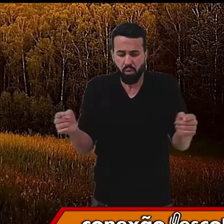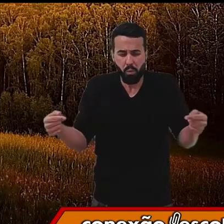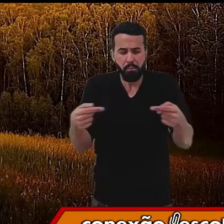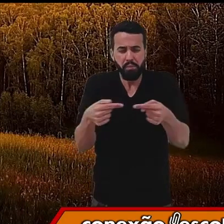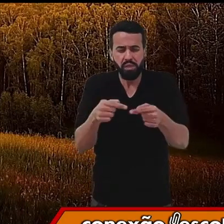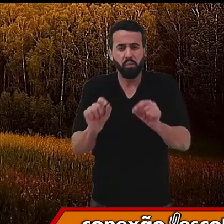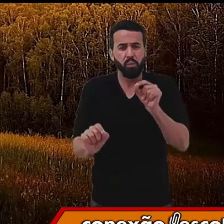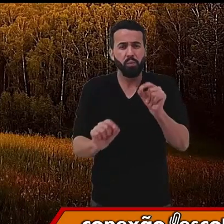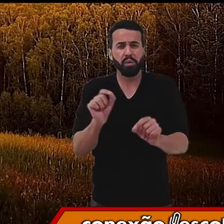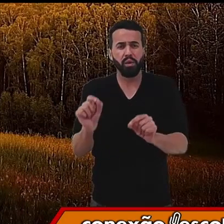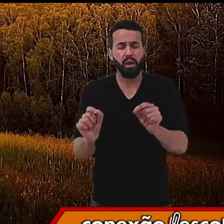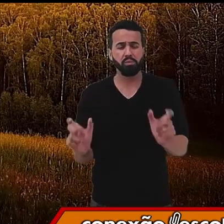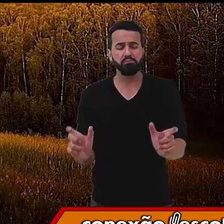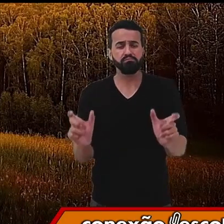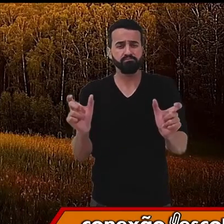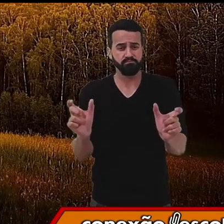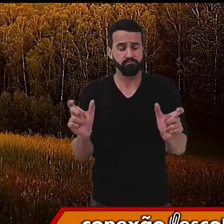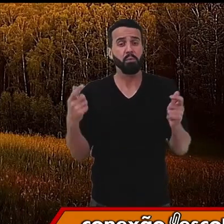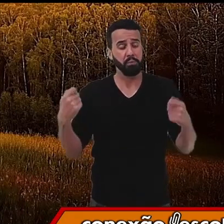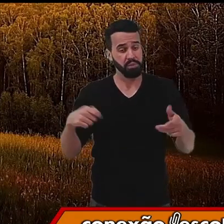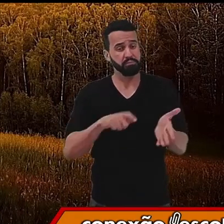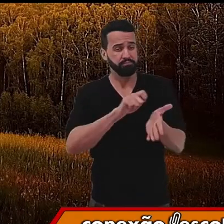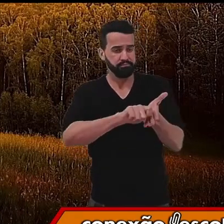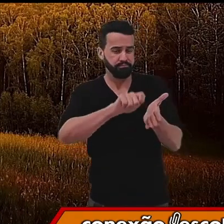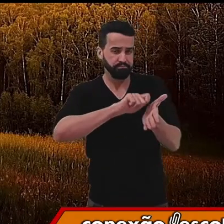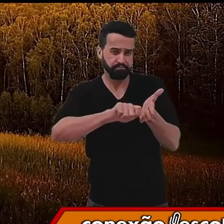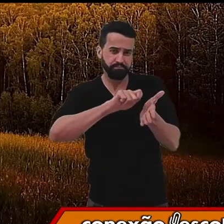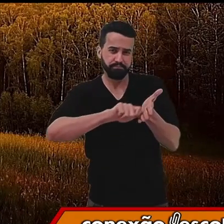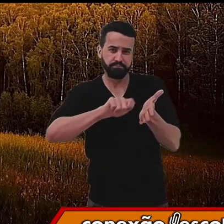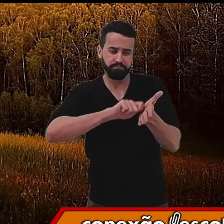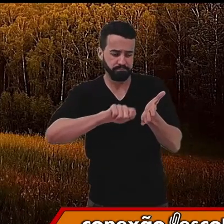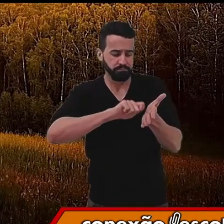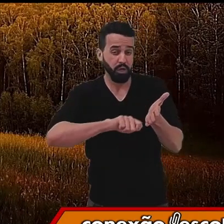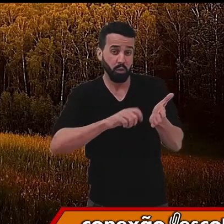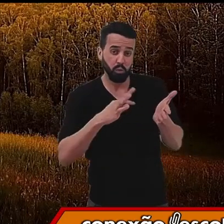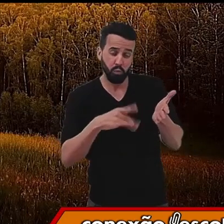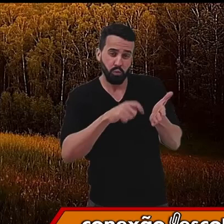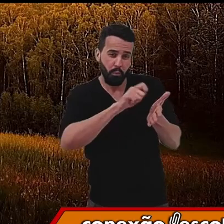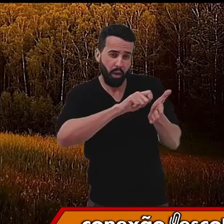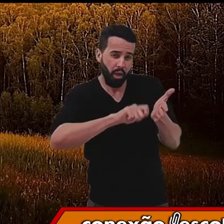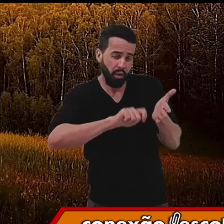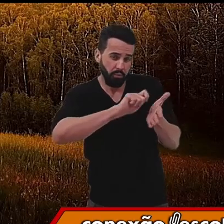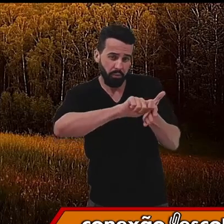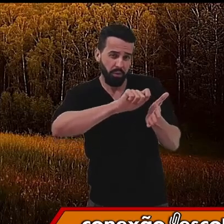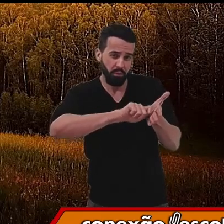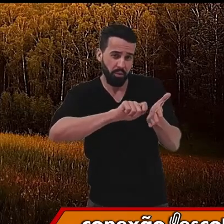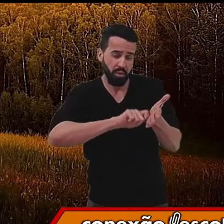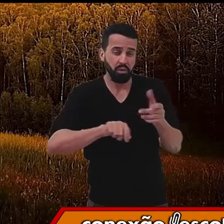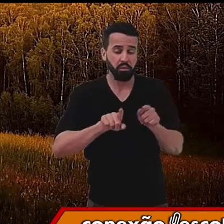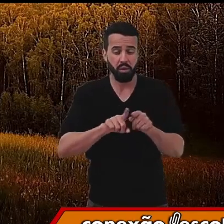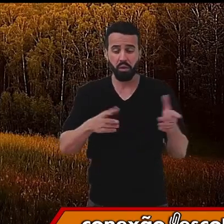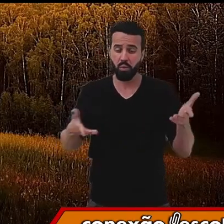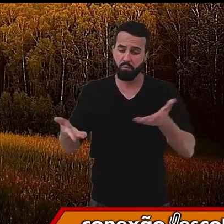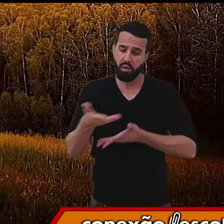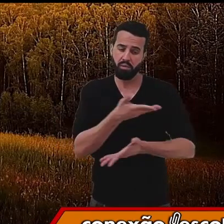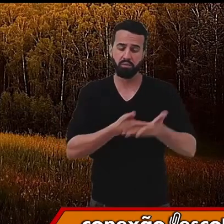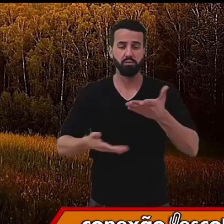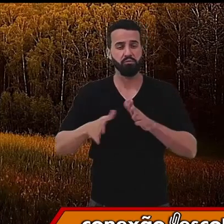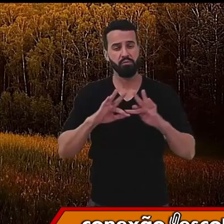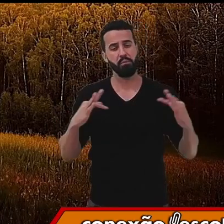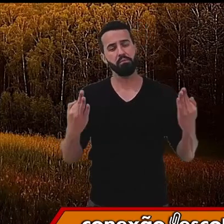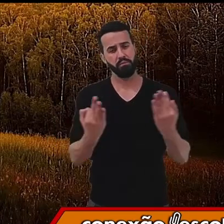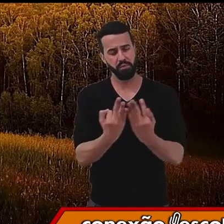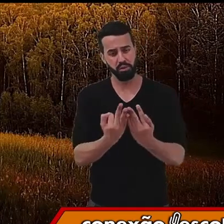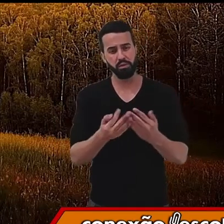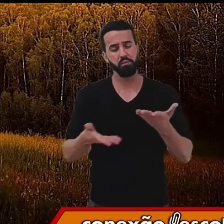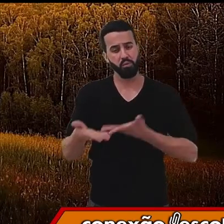Mercosul. Registre o que foi pesquisado, anote as suas impressões e compartilhe com seus familiares e